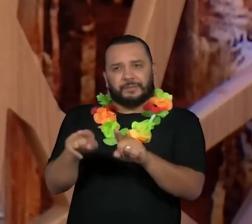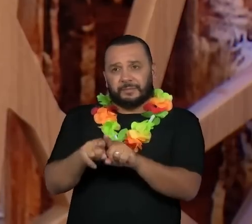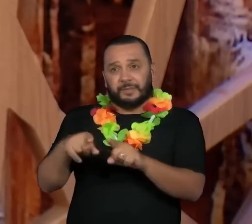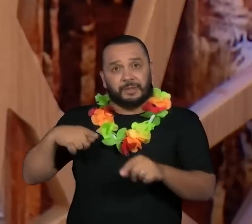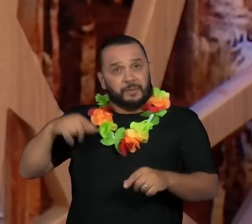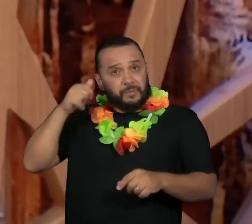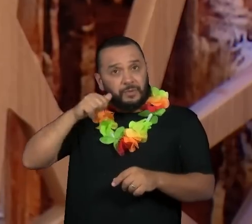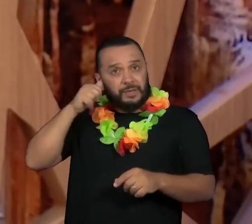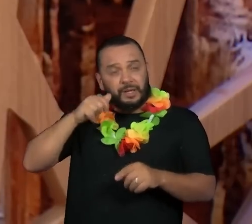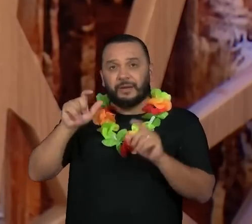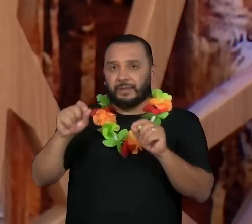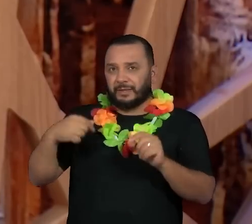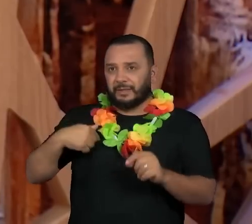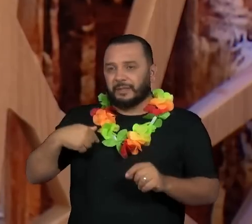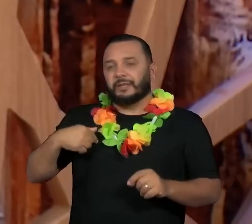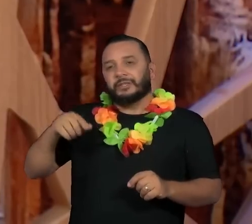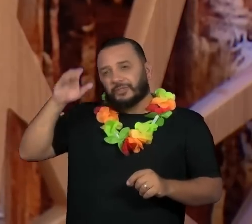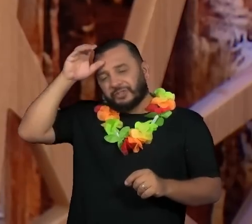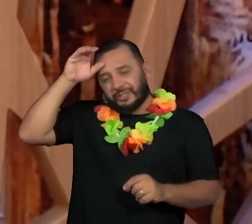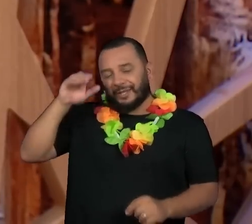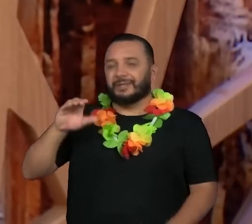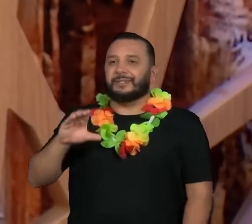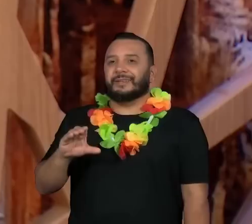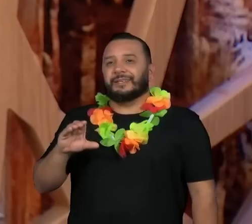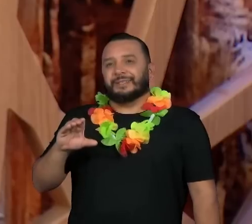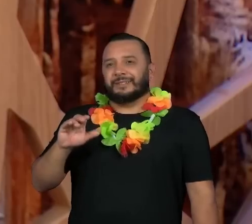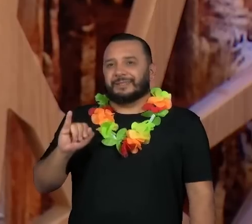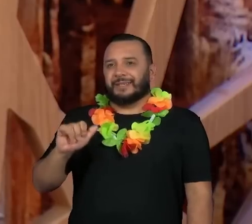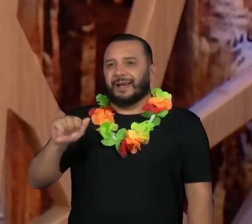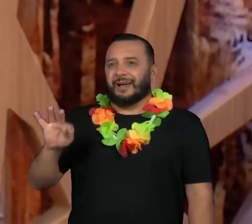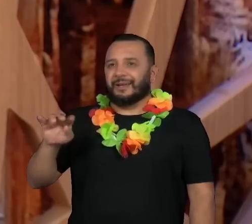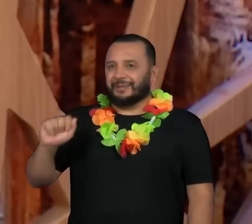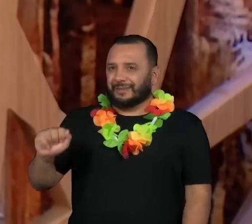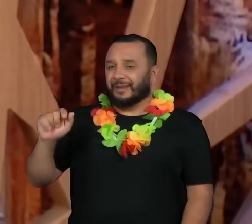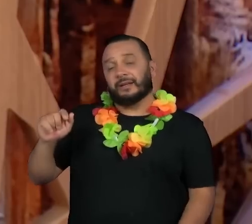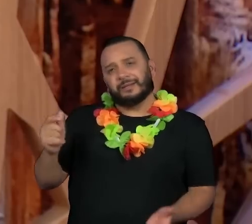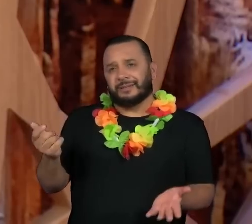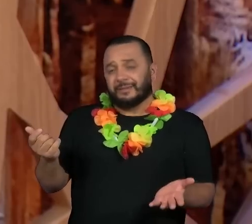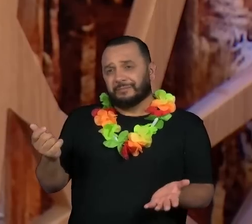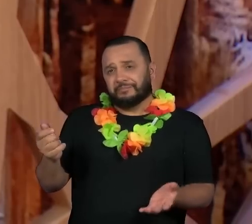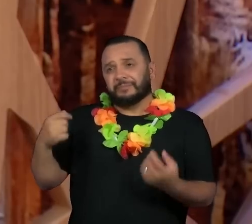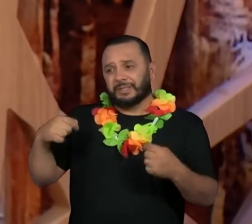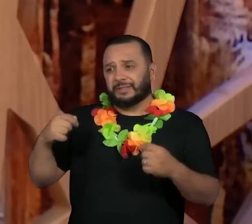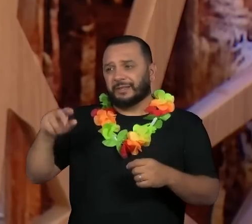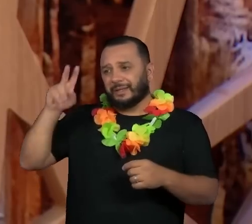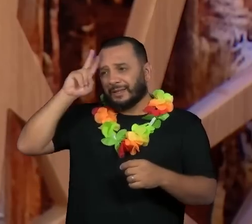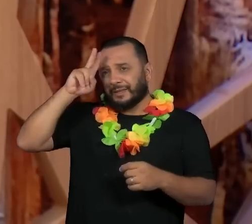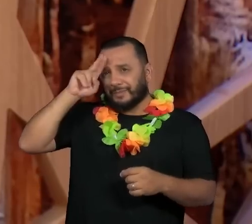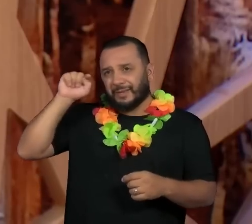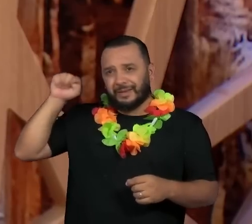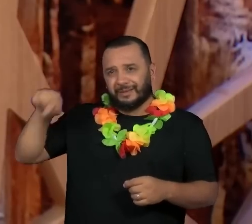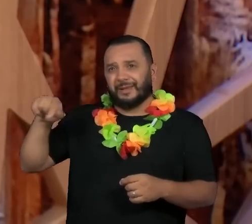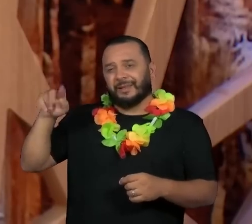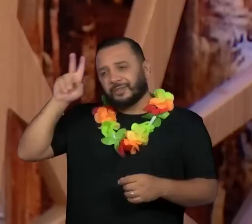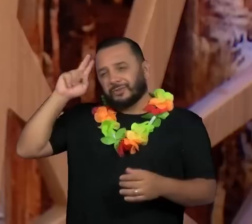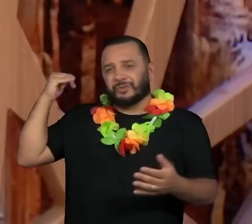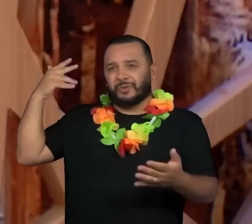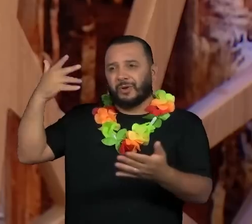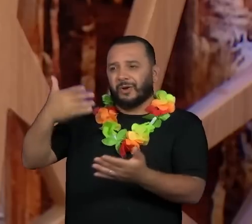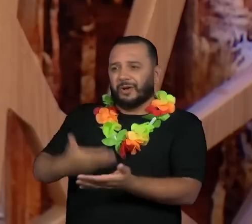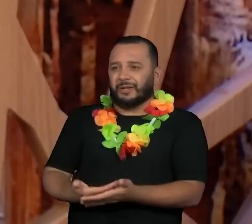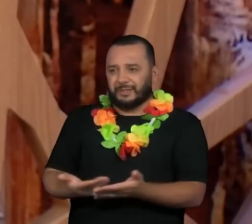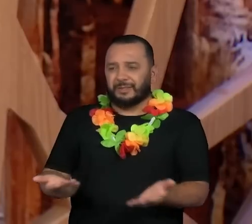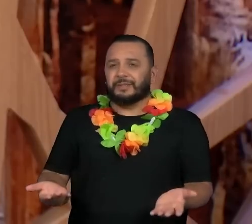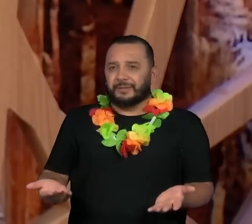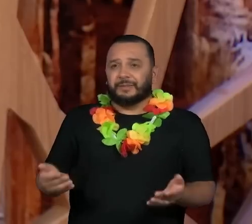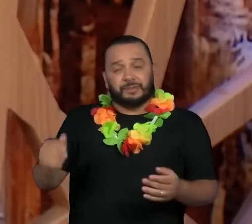mulher no samba e não lembrar de Tia Ciata, eu acho que é reforçar o crime a nossa própria história. Então, eu penso